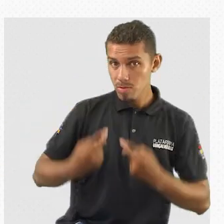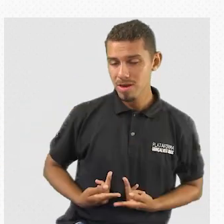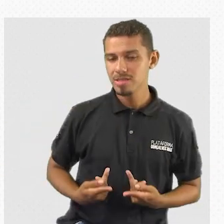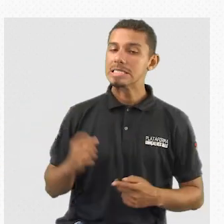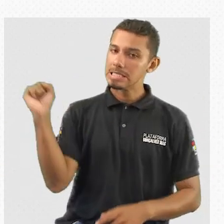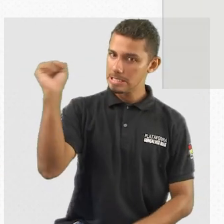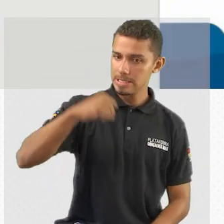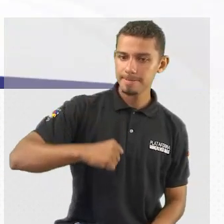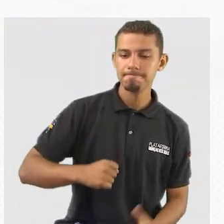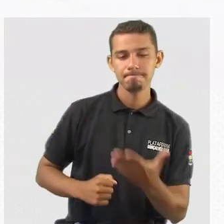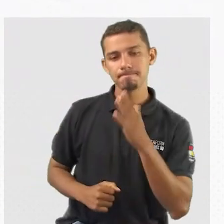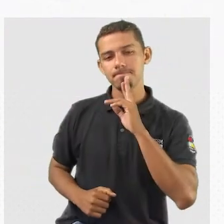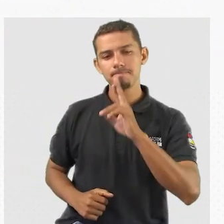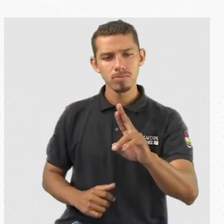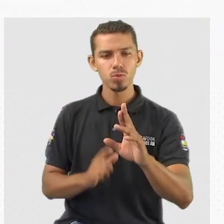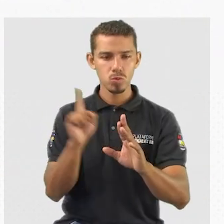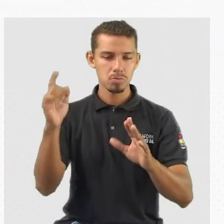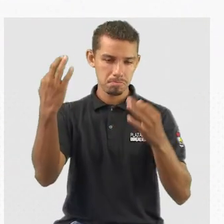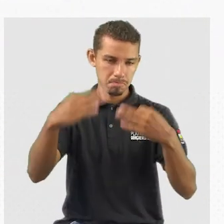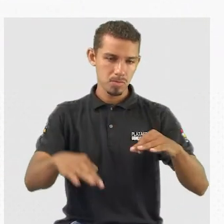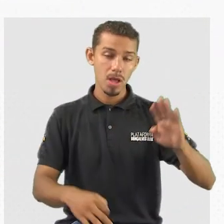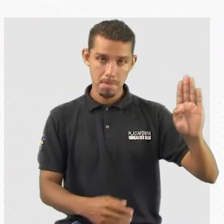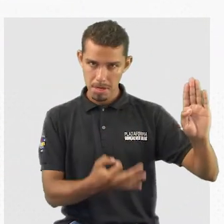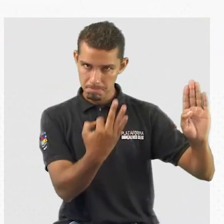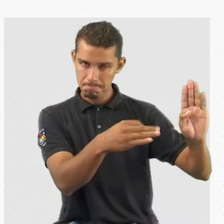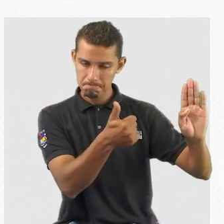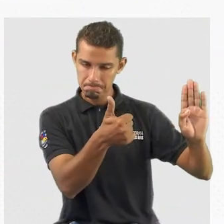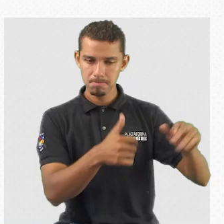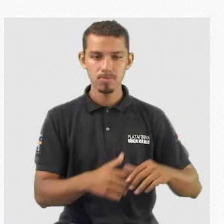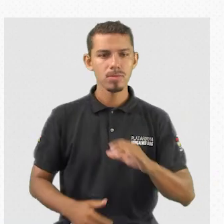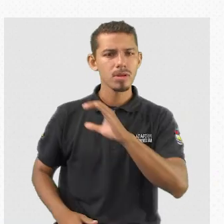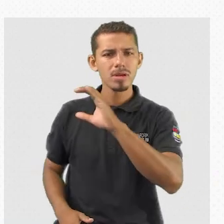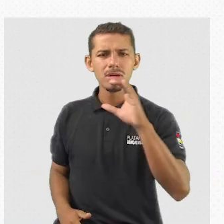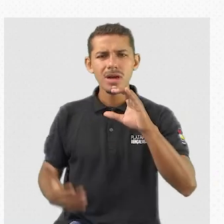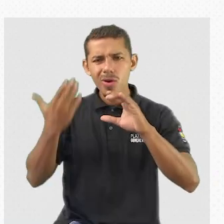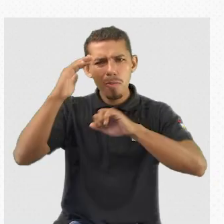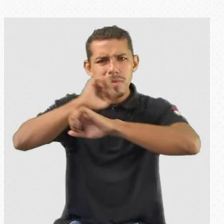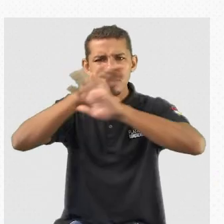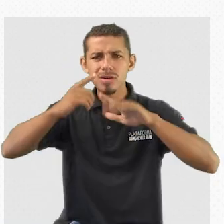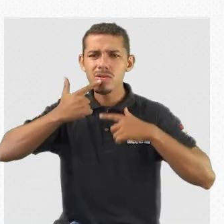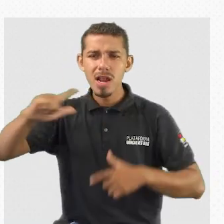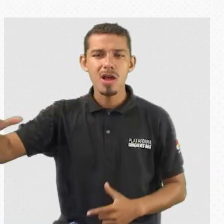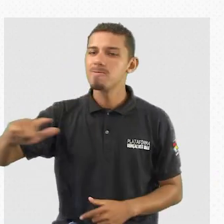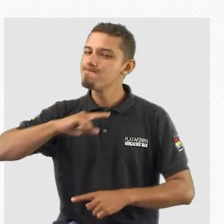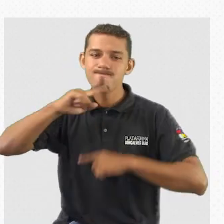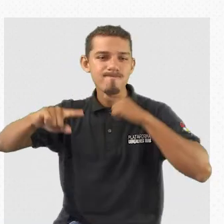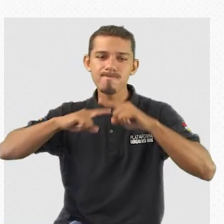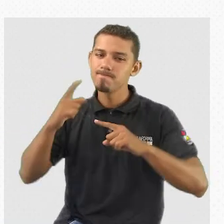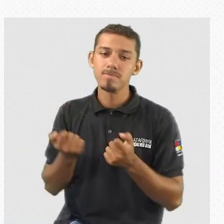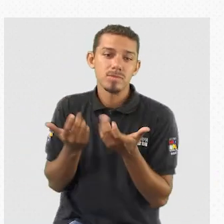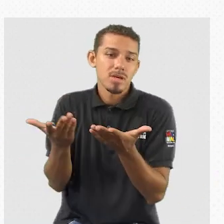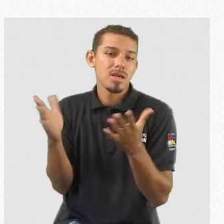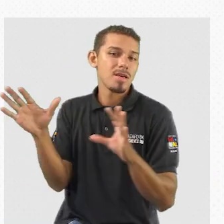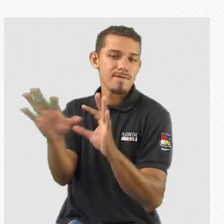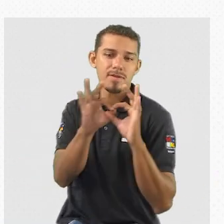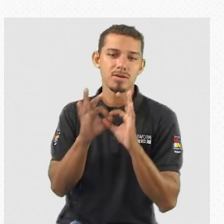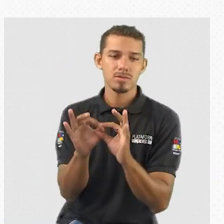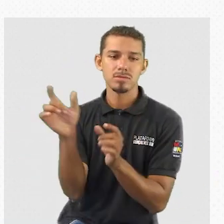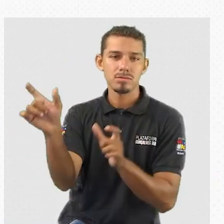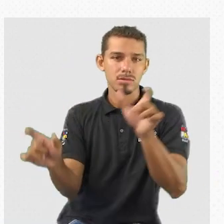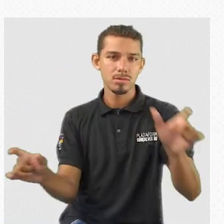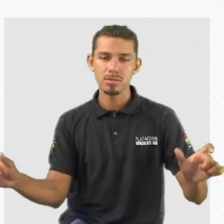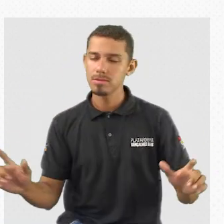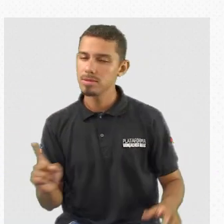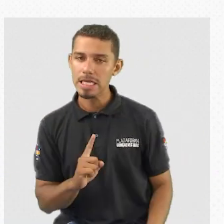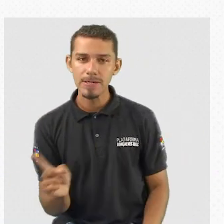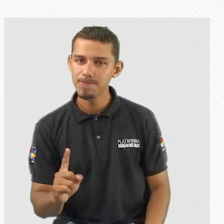essa alternativa aqui, ela corresponde ao que a gente viu. Até agora está ok. A compreensão da linguagem como incapaz de estabelecer vínculos entre indivíduos,